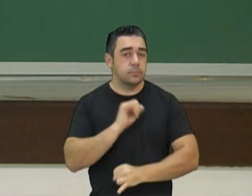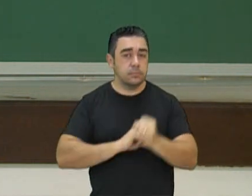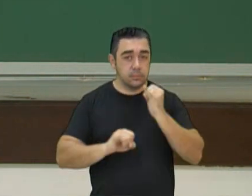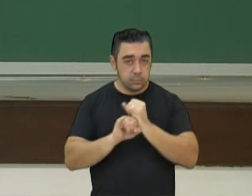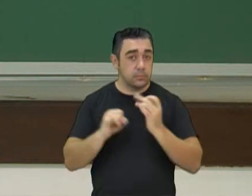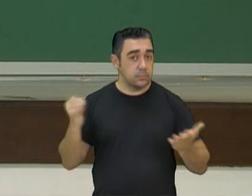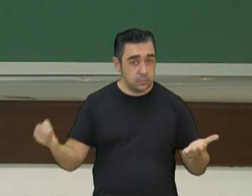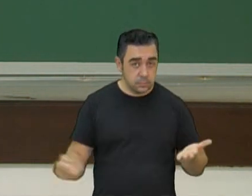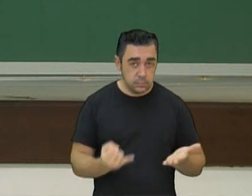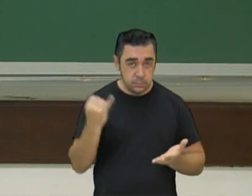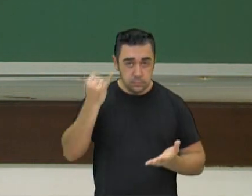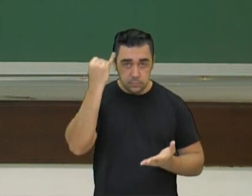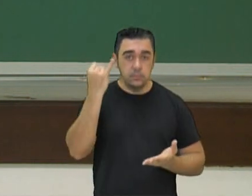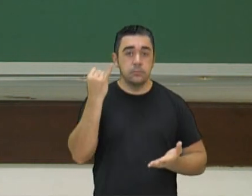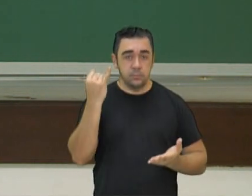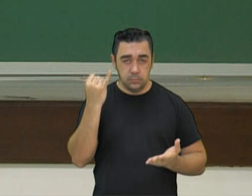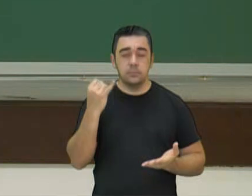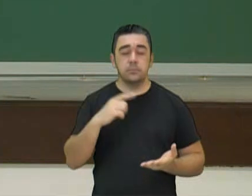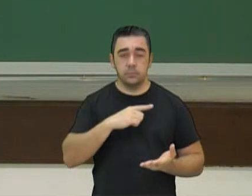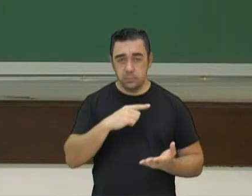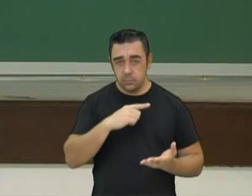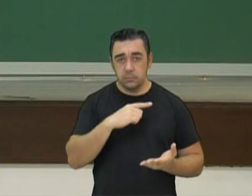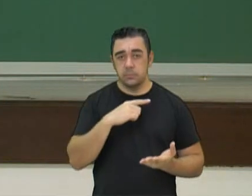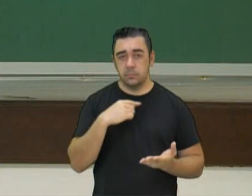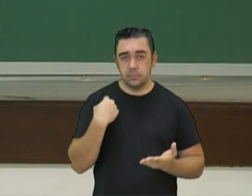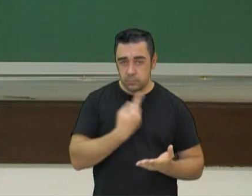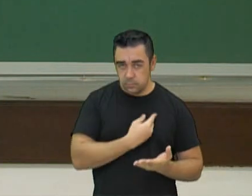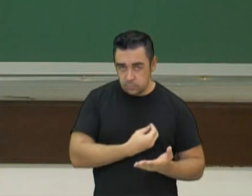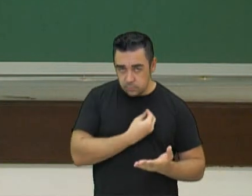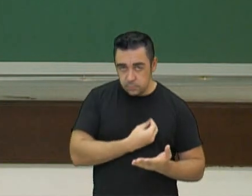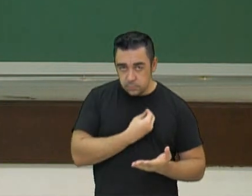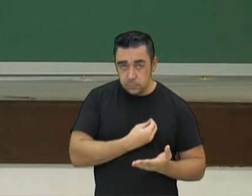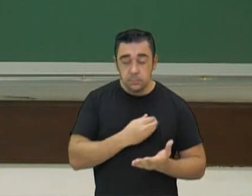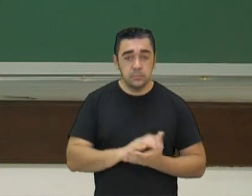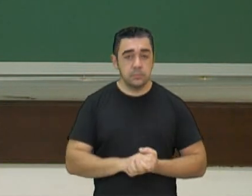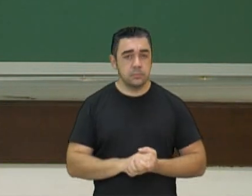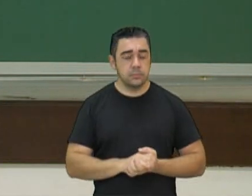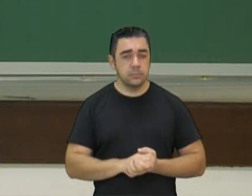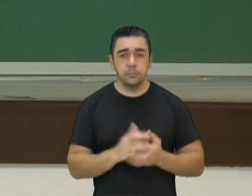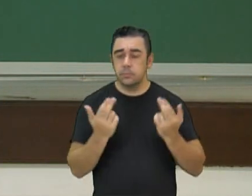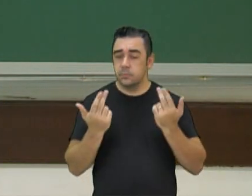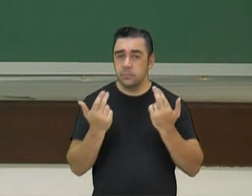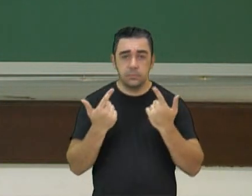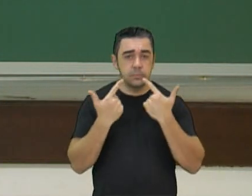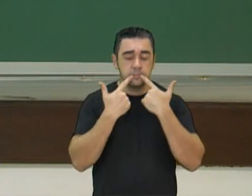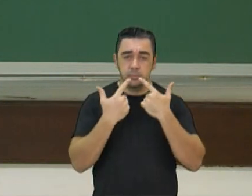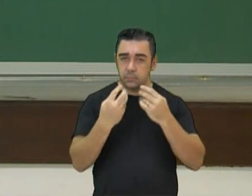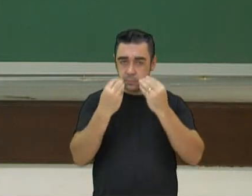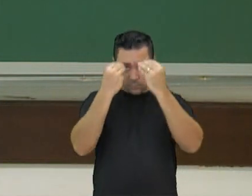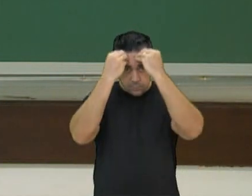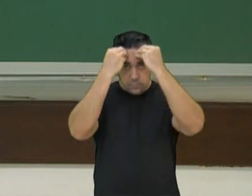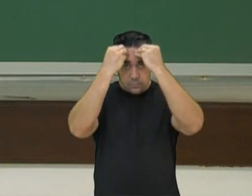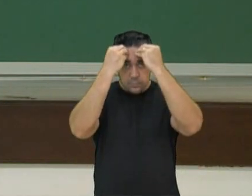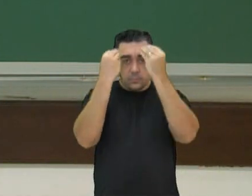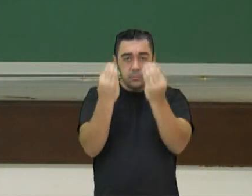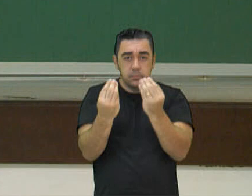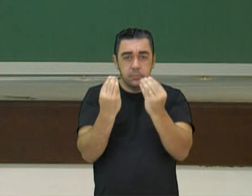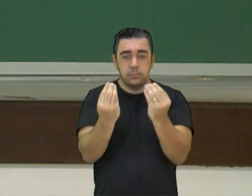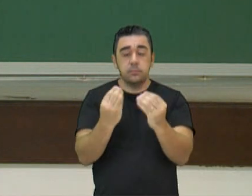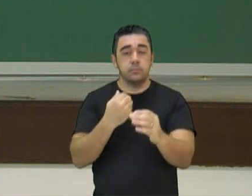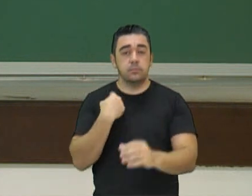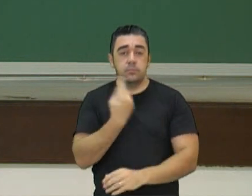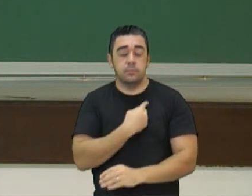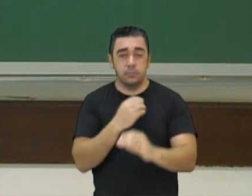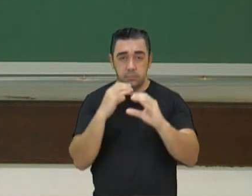a tecnologia nas nossas vidas, assim, tal como a linguagem, então a maneira como a gente se